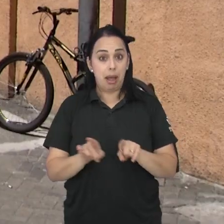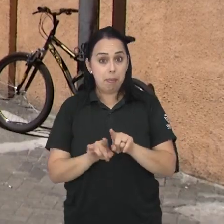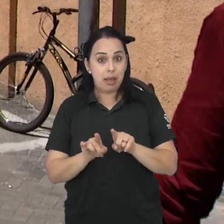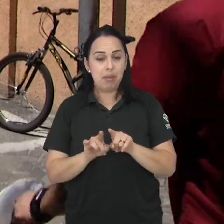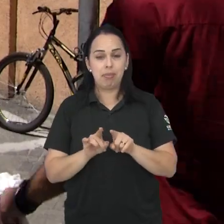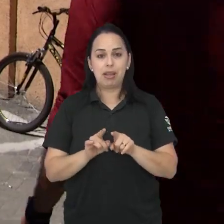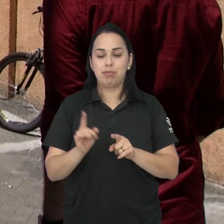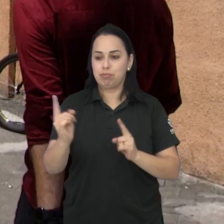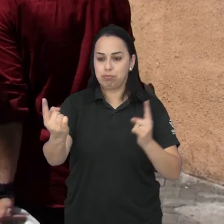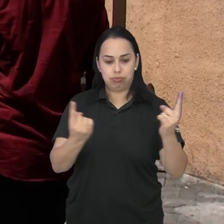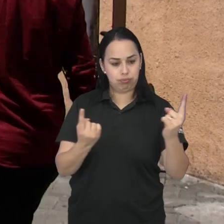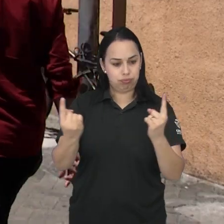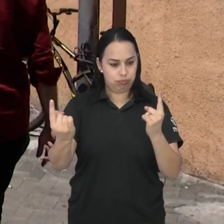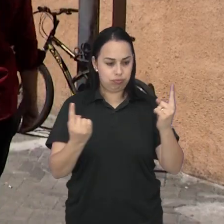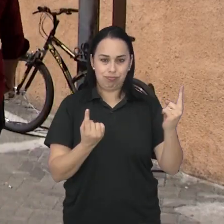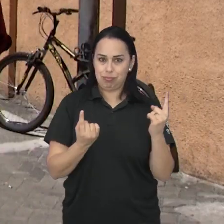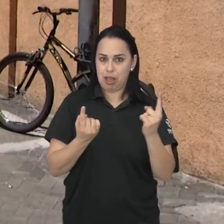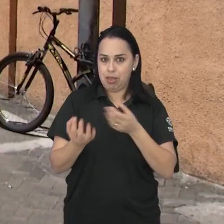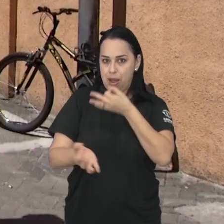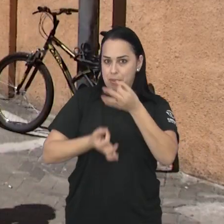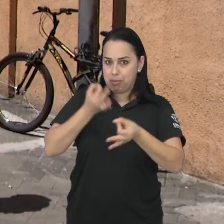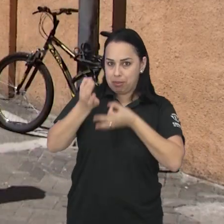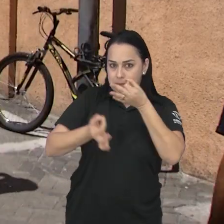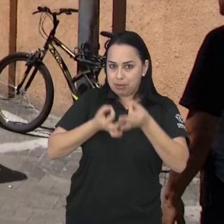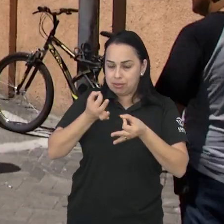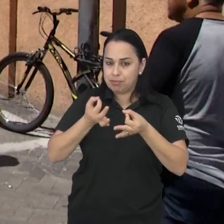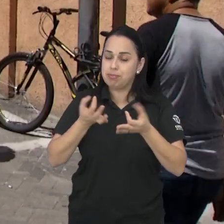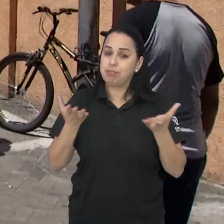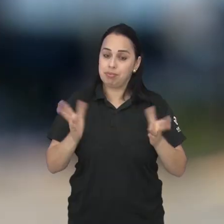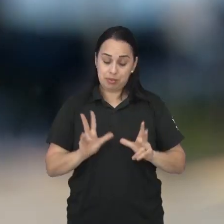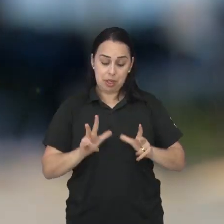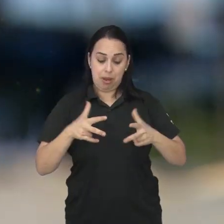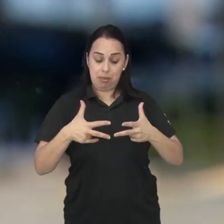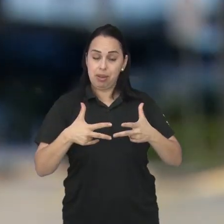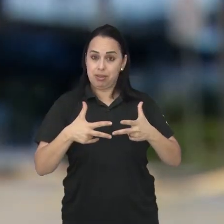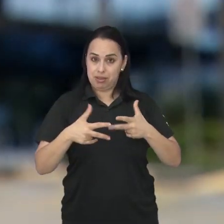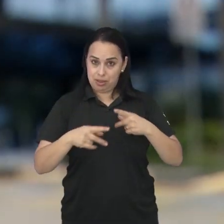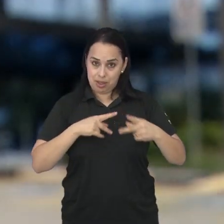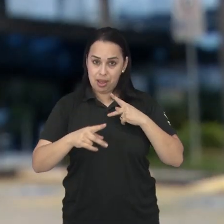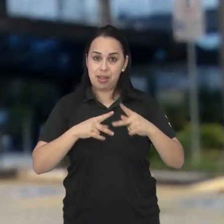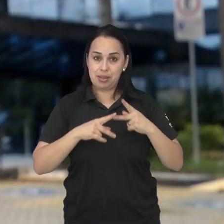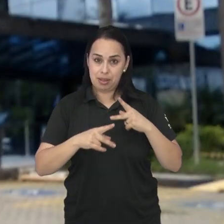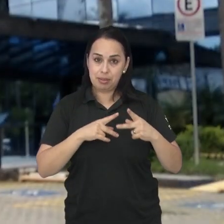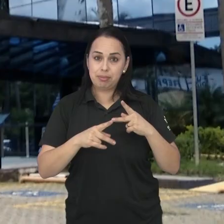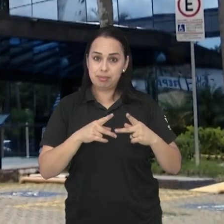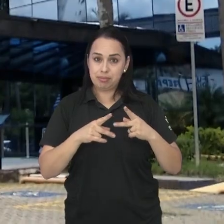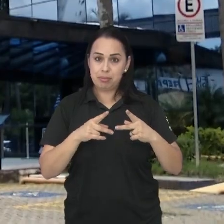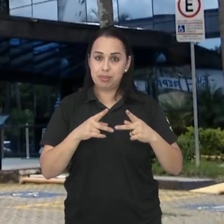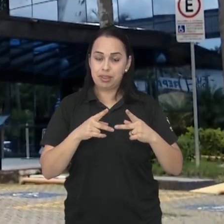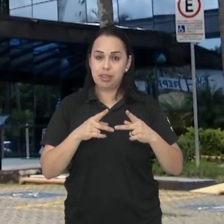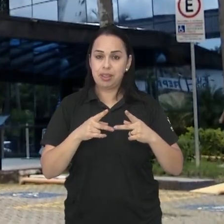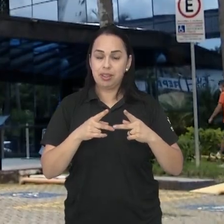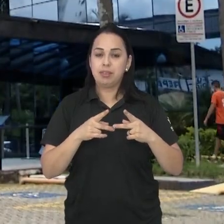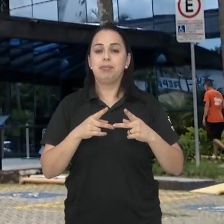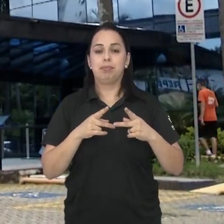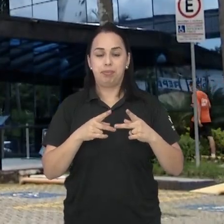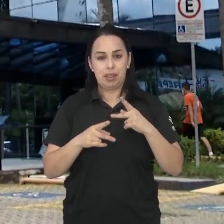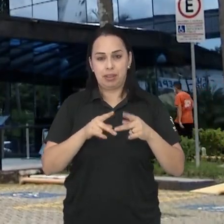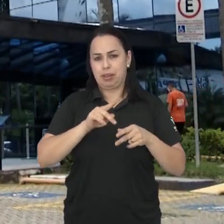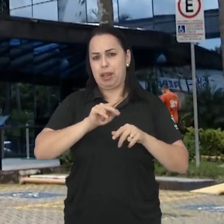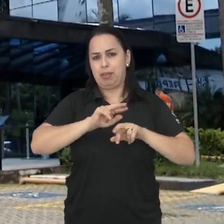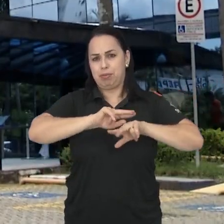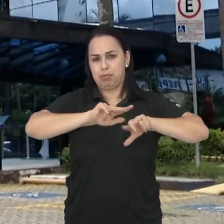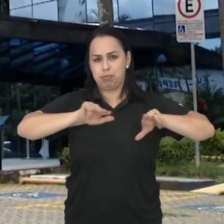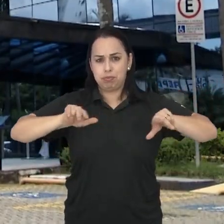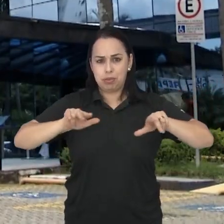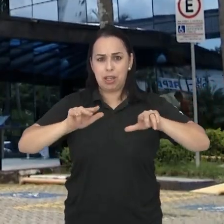para ampliar ainda a participação popular na gestão pública, a Câmara Municipal de São José dos Campos também